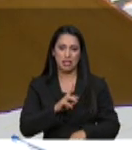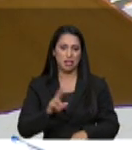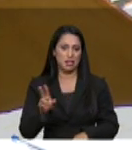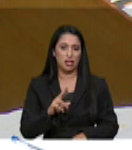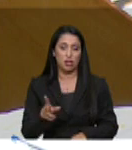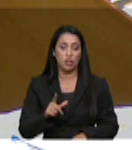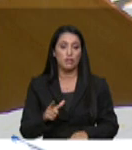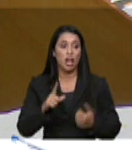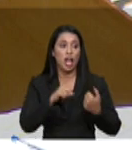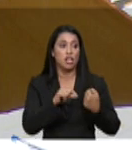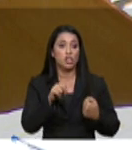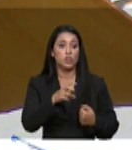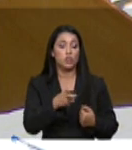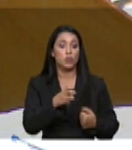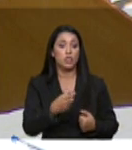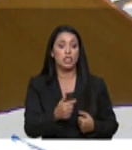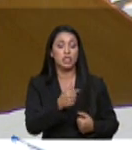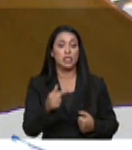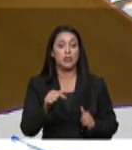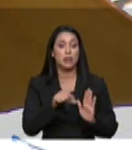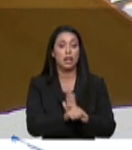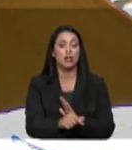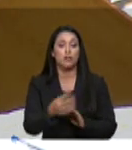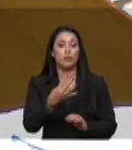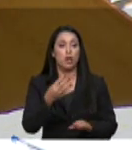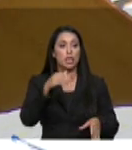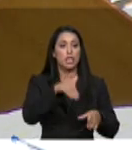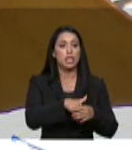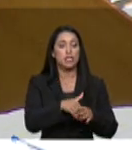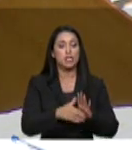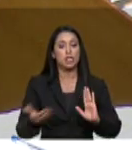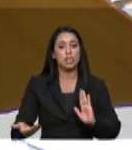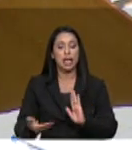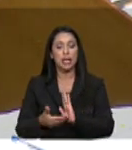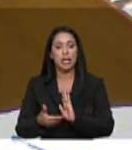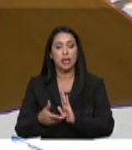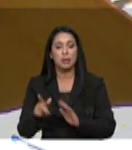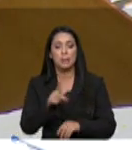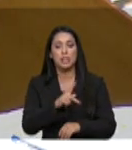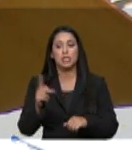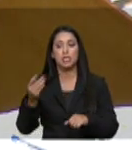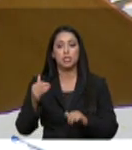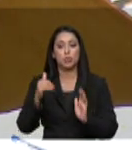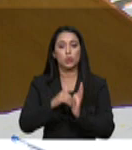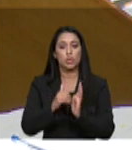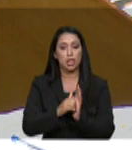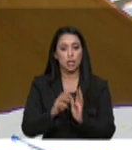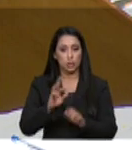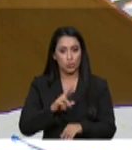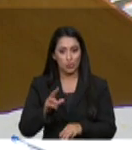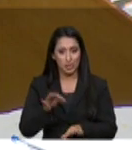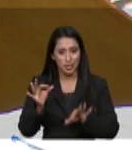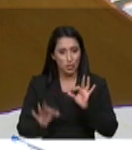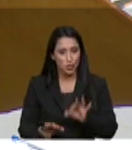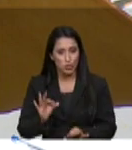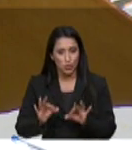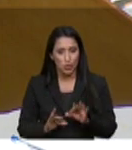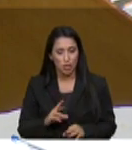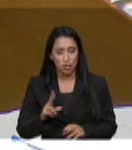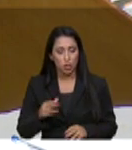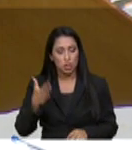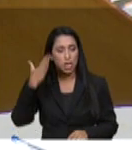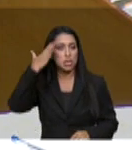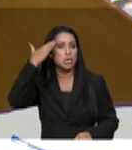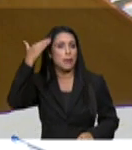deveriam estar jogando lá no Artigo 57 para apenas quatro sobre eleições da câmara na presidência da câmara e do Senado não precisa ser jurista nem